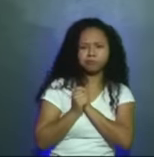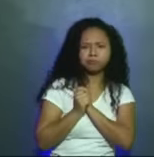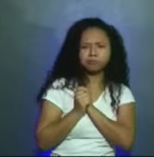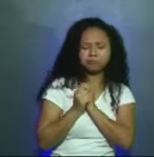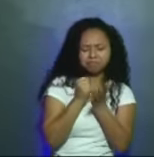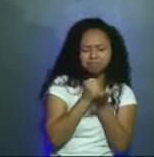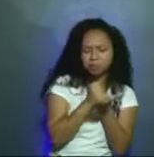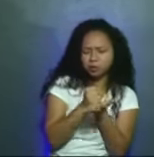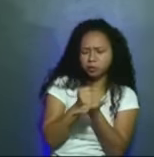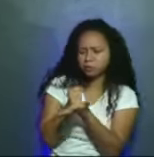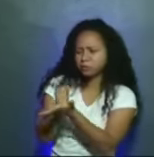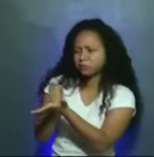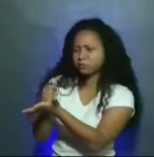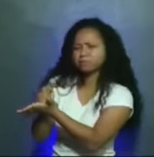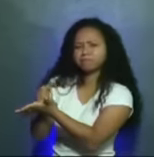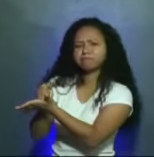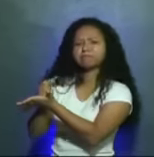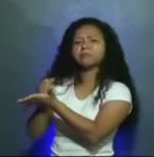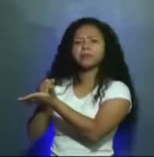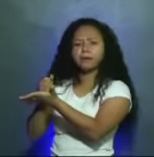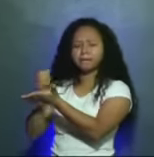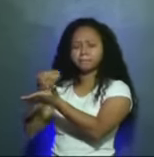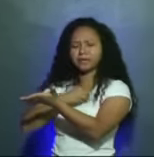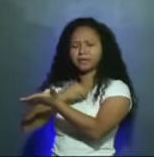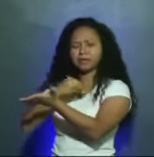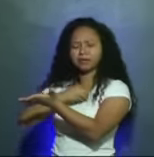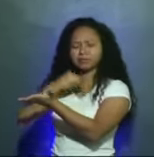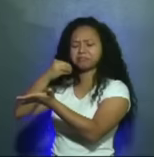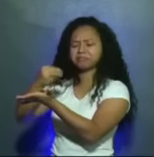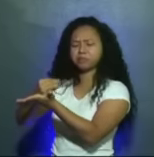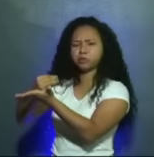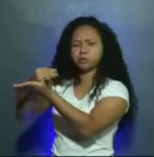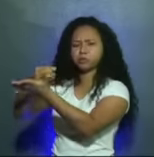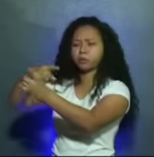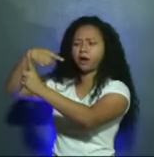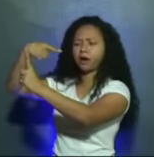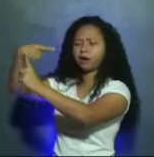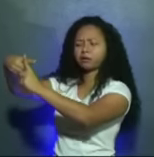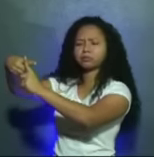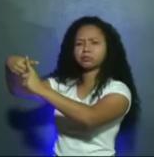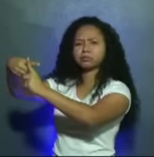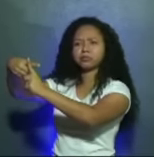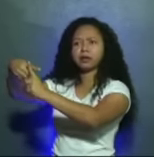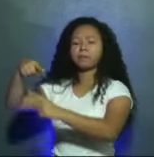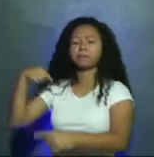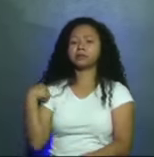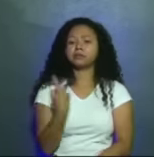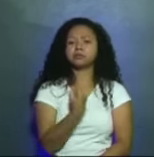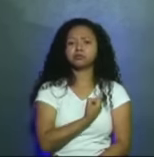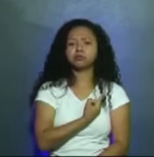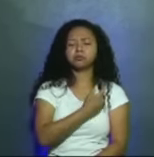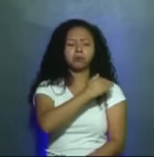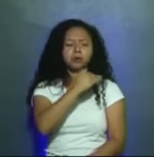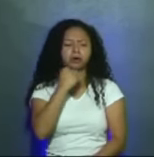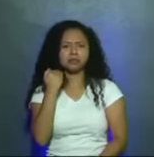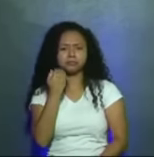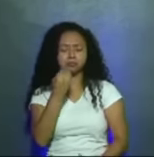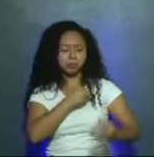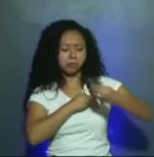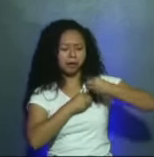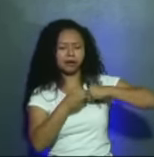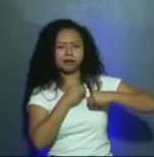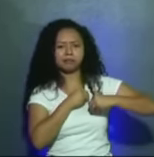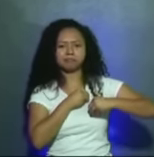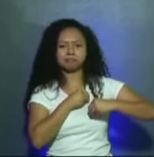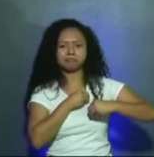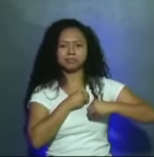fim de que morrêssemos para os pecados e vivêssemos para a justiça. Por suas feridas